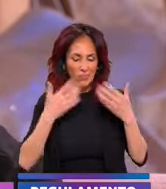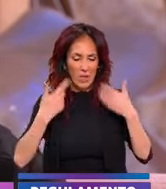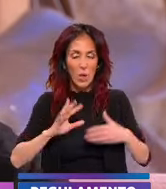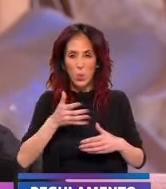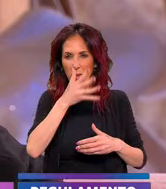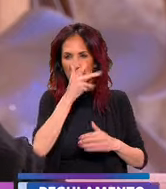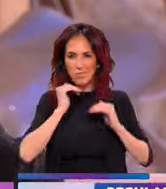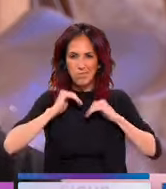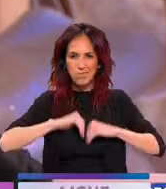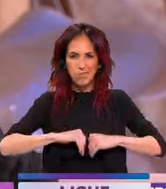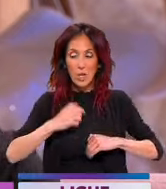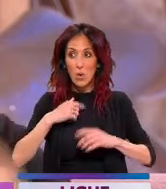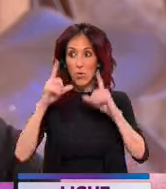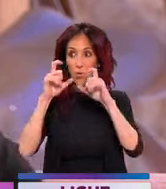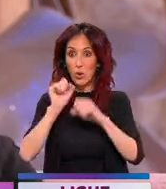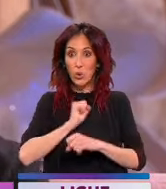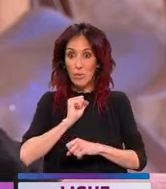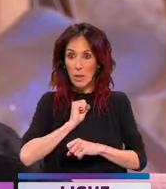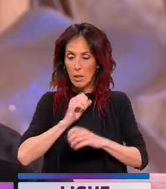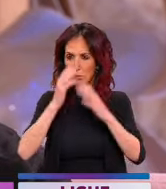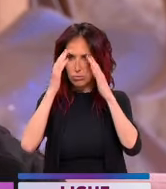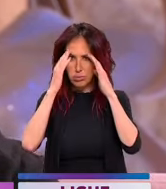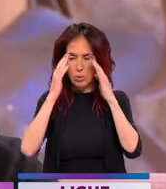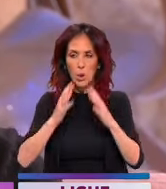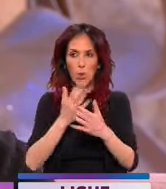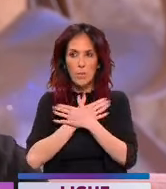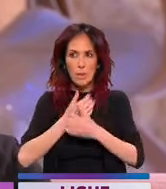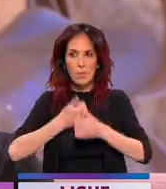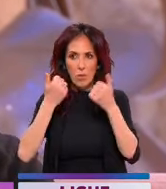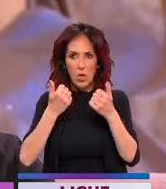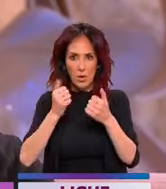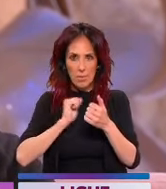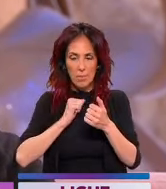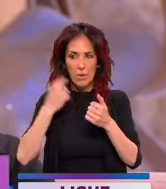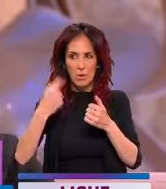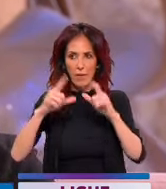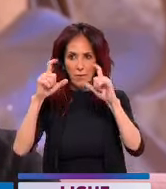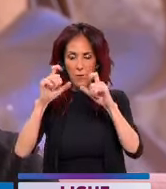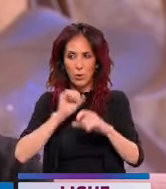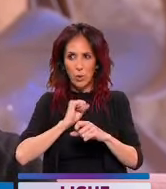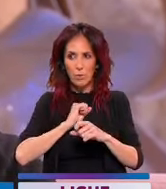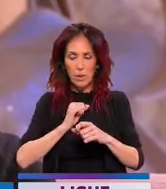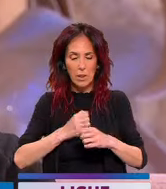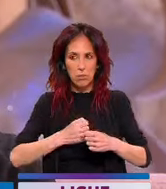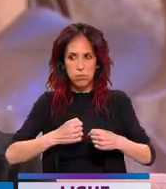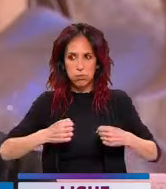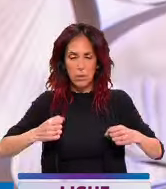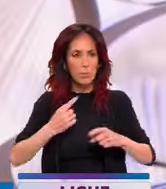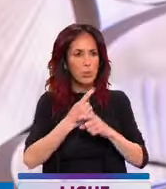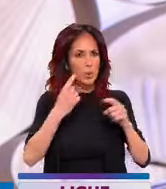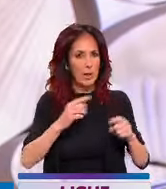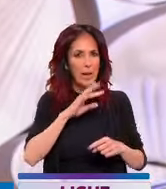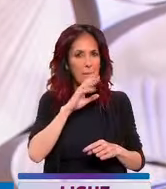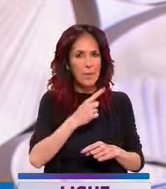depressão e etc eu tenho fotografias minhas o o o Renato o meu melhor amigo tem tem fotografias minhas por é que chegas a essa fase Foi a tua mãe